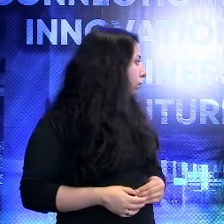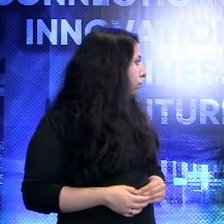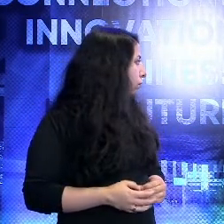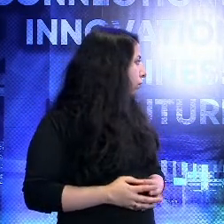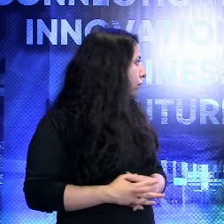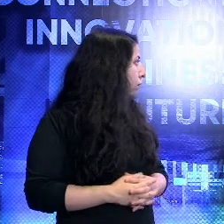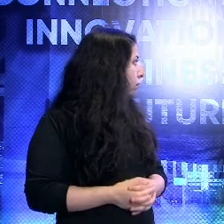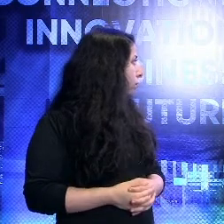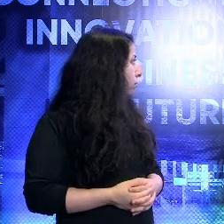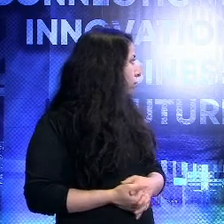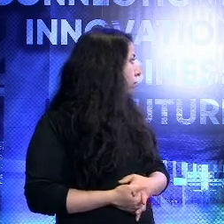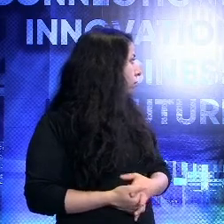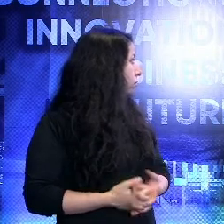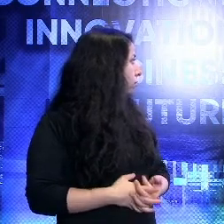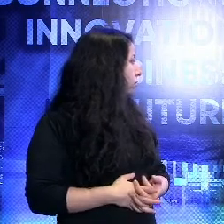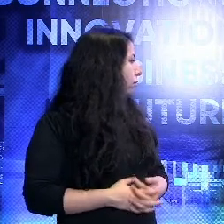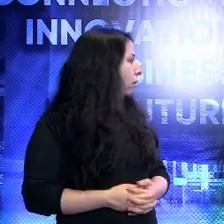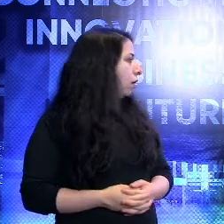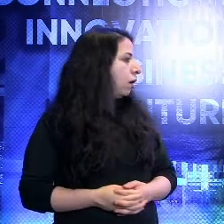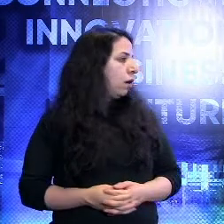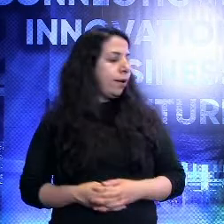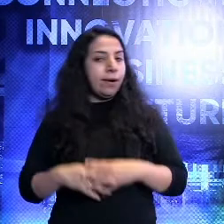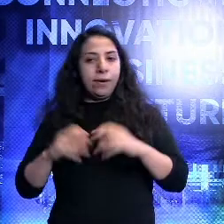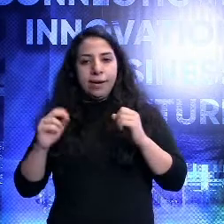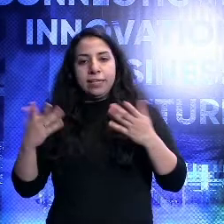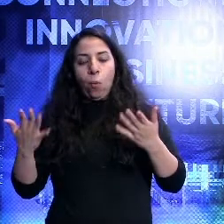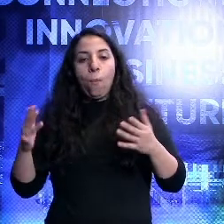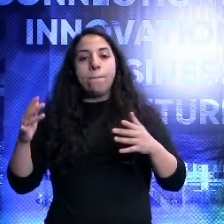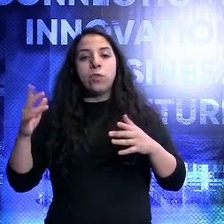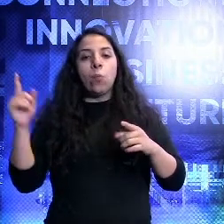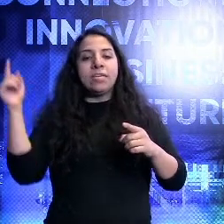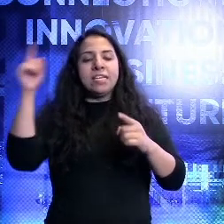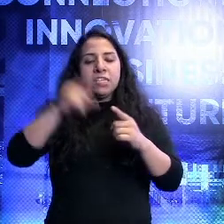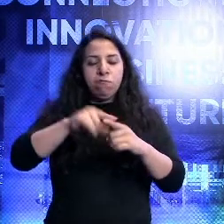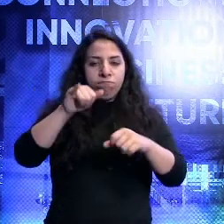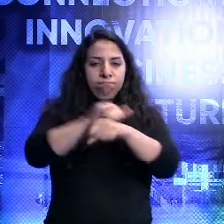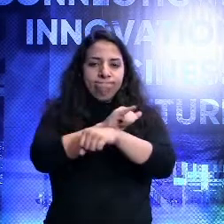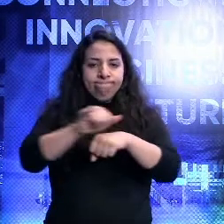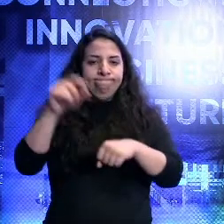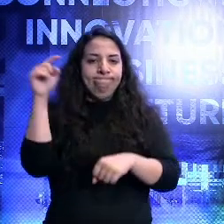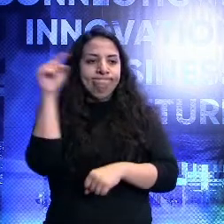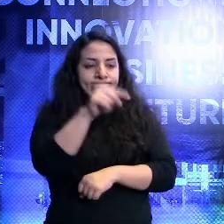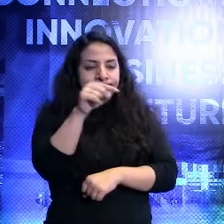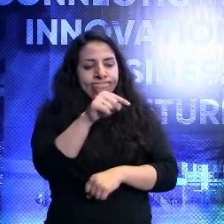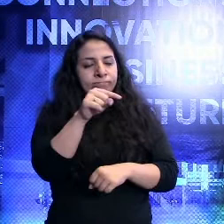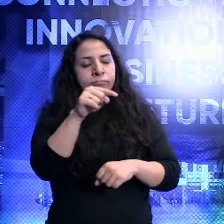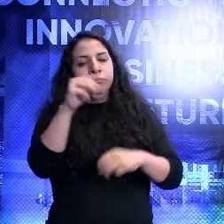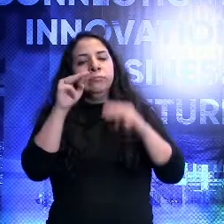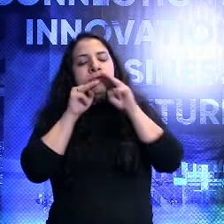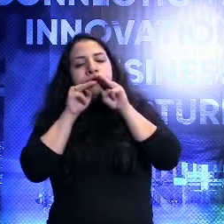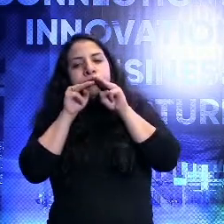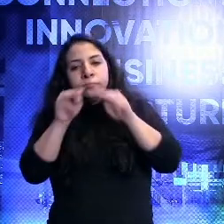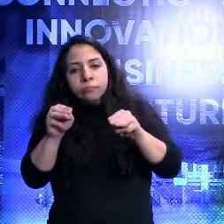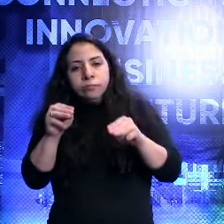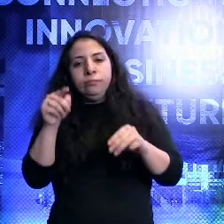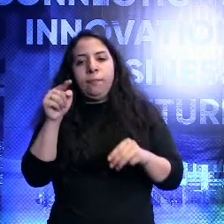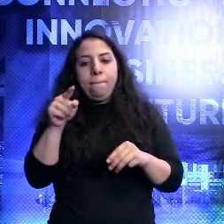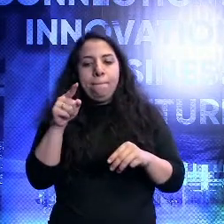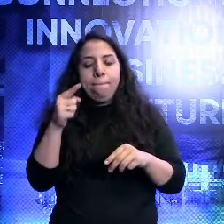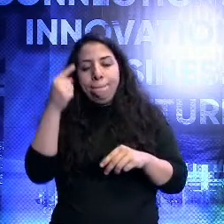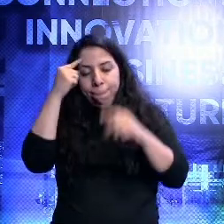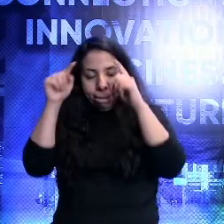Então tá, meu objetivo estratégico está lá, marketing, meus atributos, como eu listei, ficha da persona e os insights que eu preciso dar, eu preciso